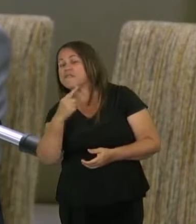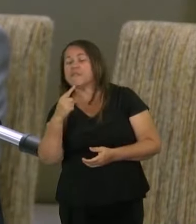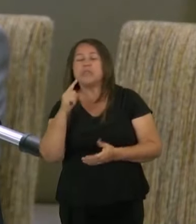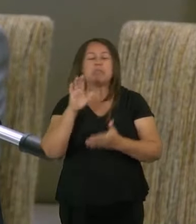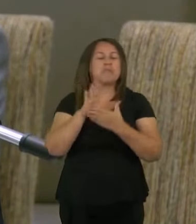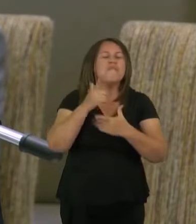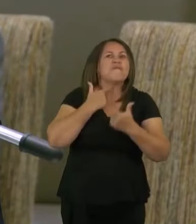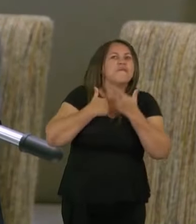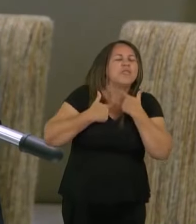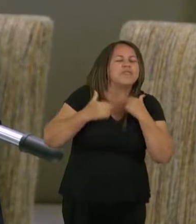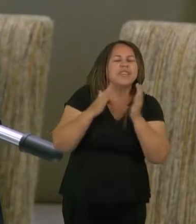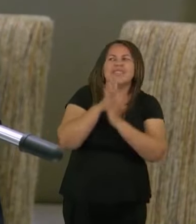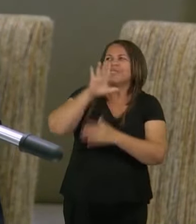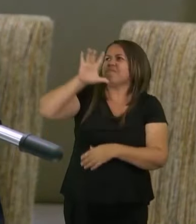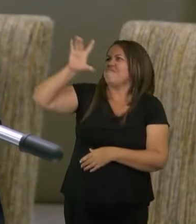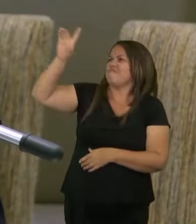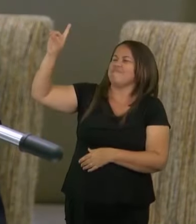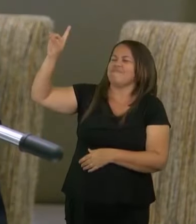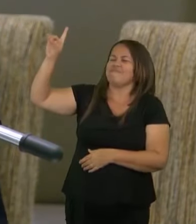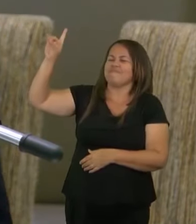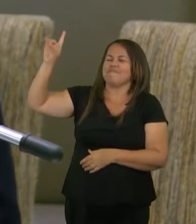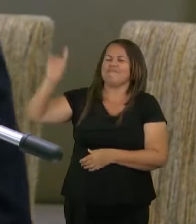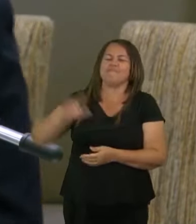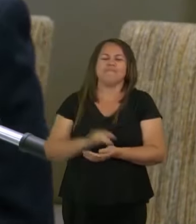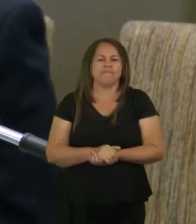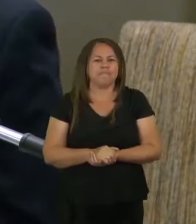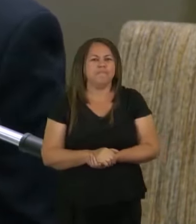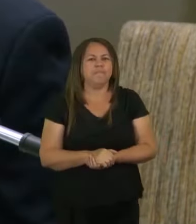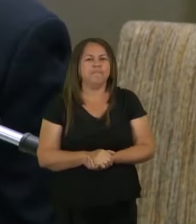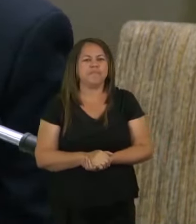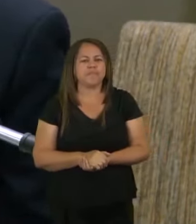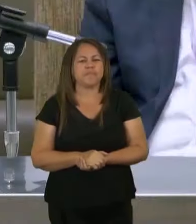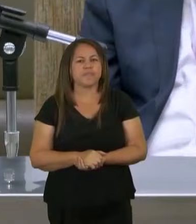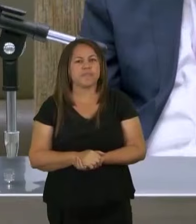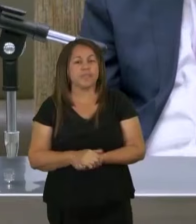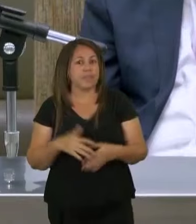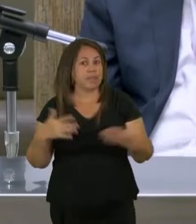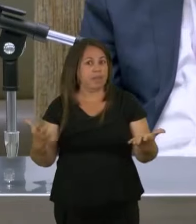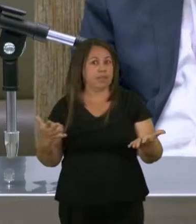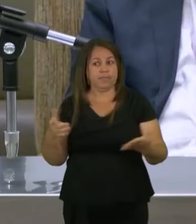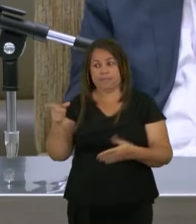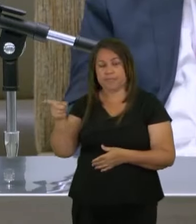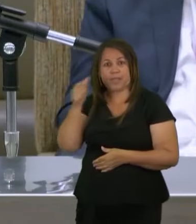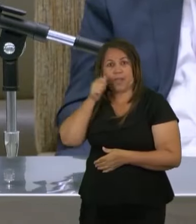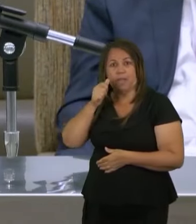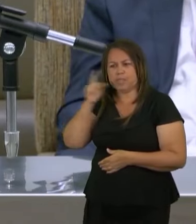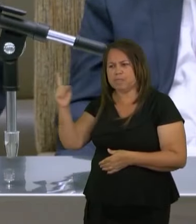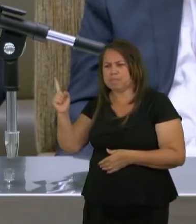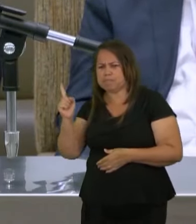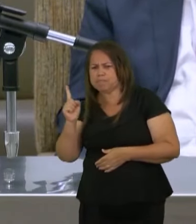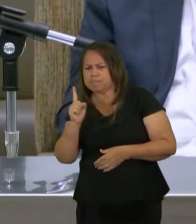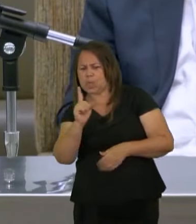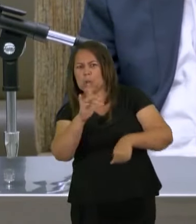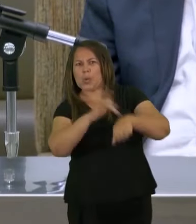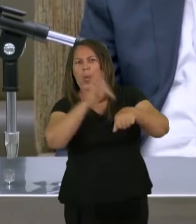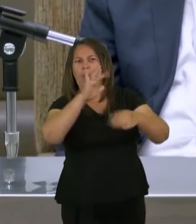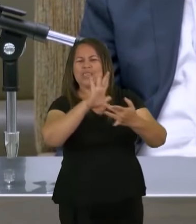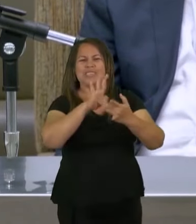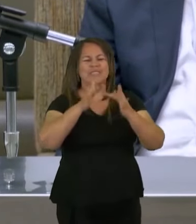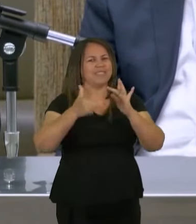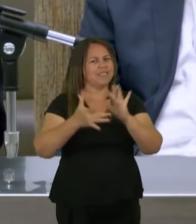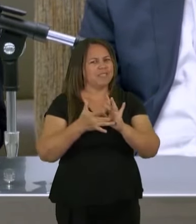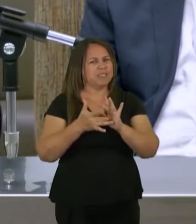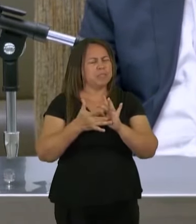propósito, levanta a tua mão e adora Jesus. Ela toca em Jesus. O seu toque